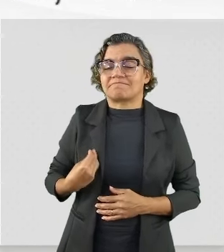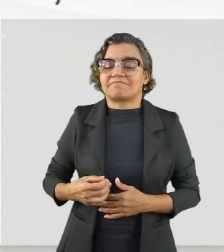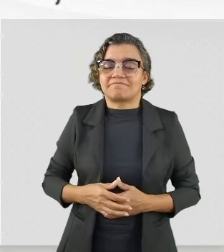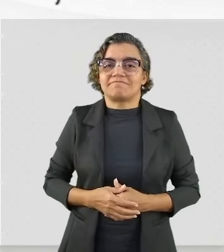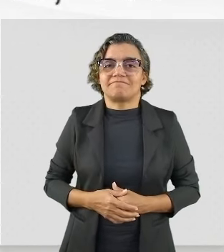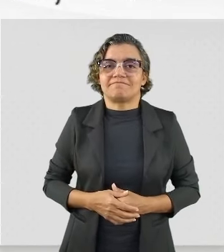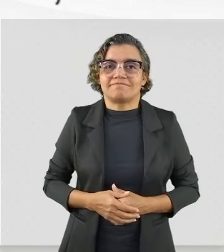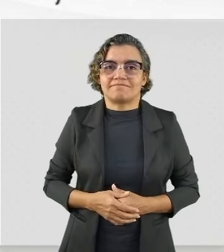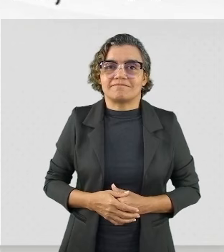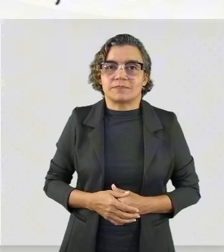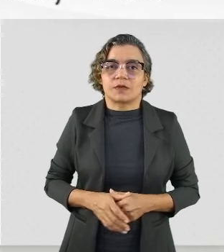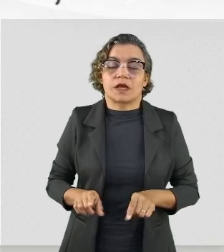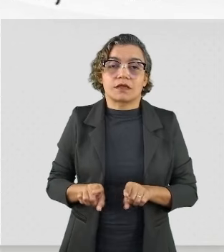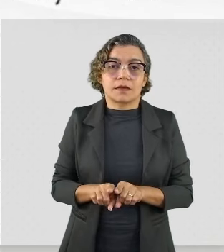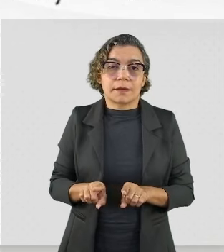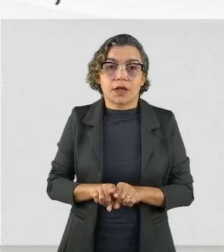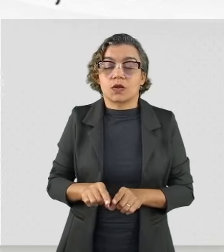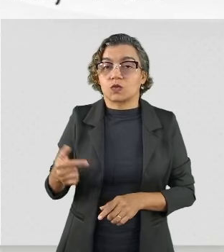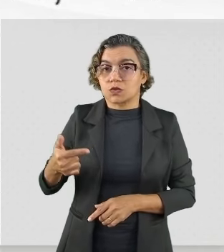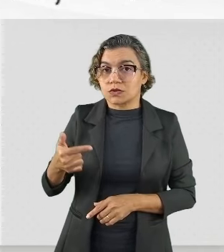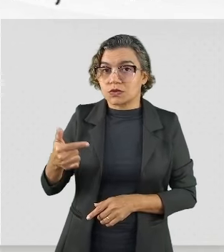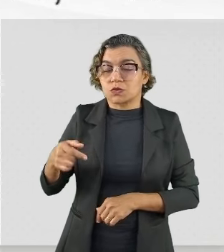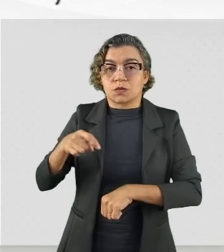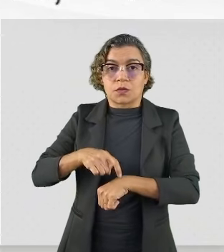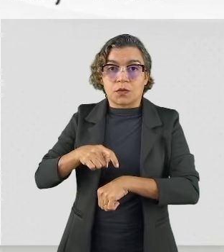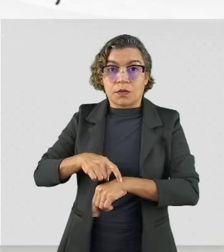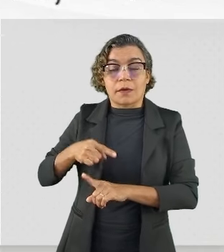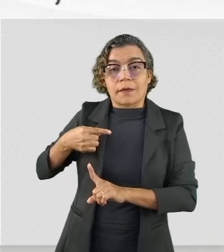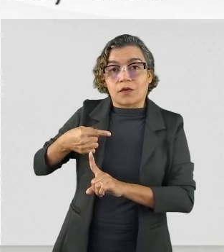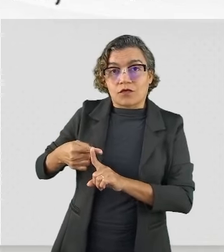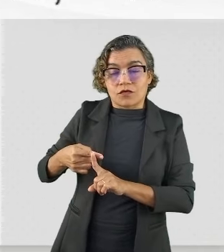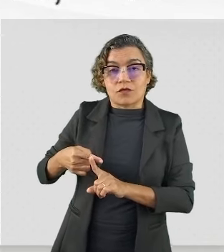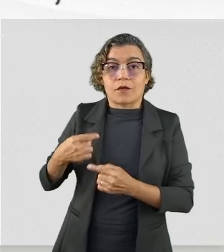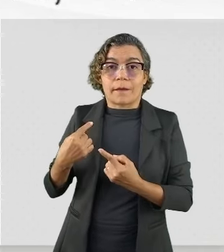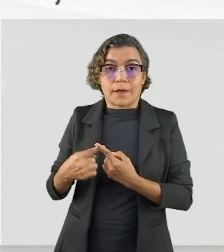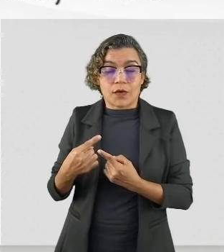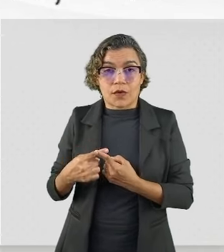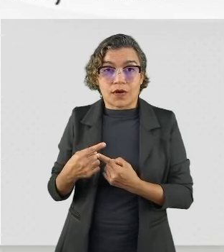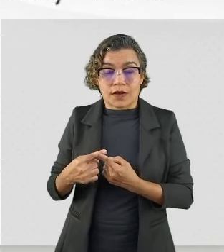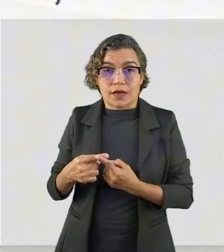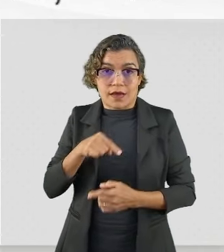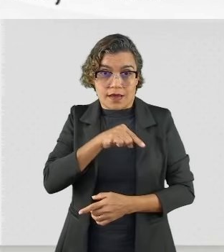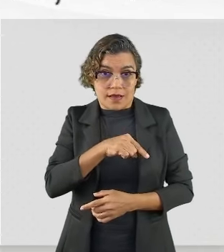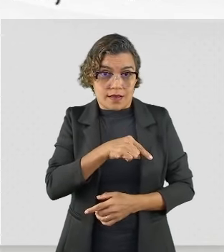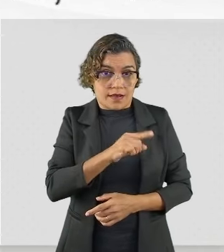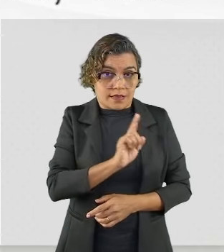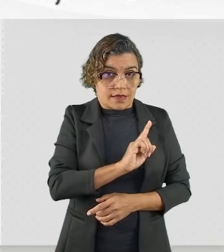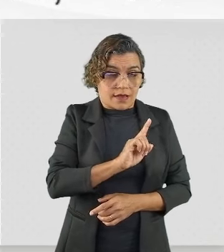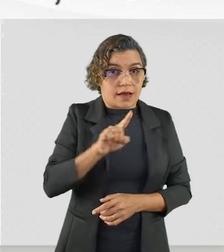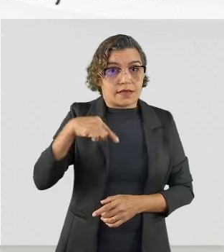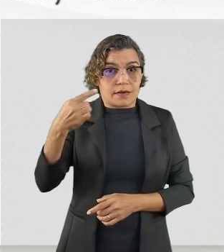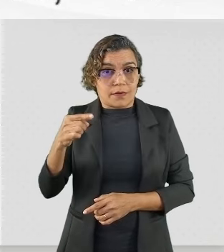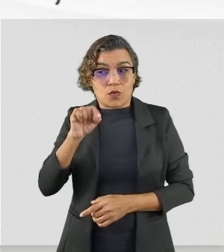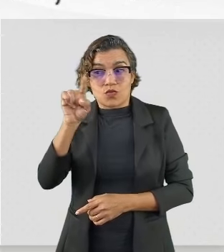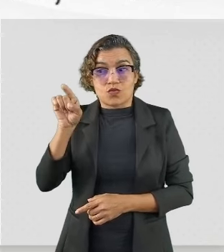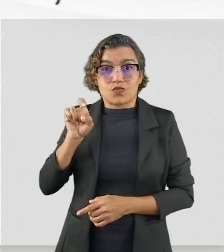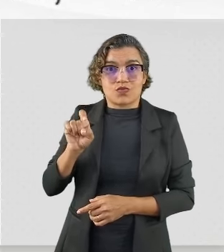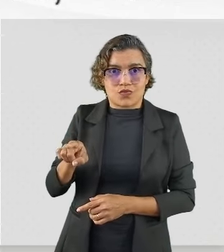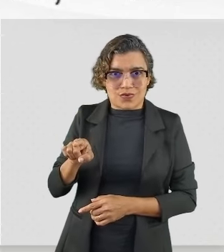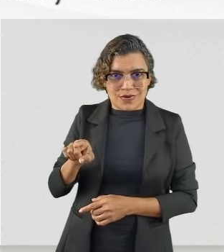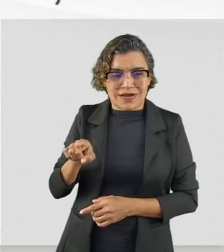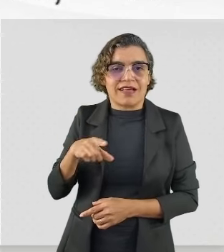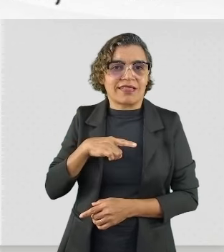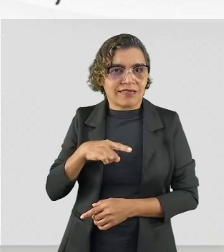vida. E o segundo momento ele é positivo porque depois de negar, ele coloca uma interrogação. Aí se coloca uma